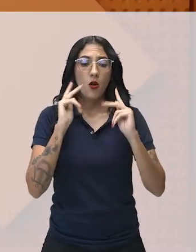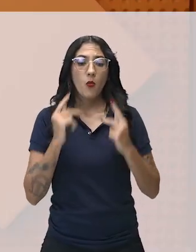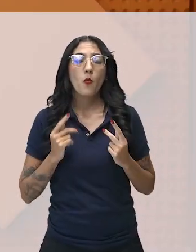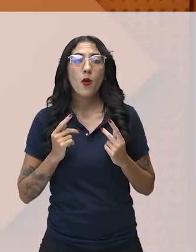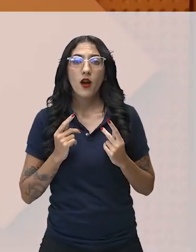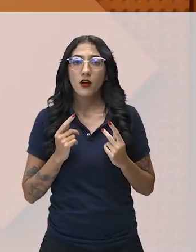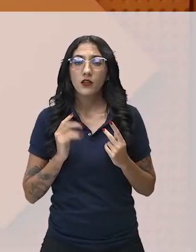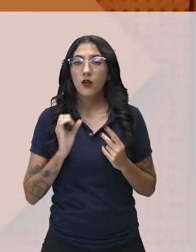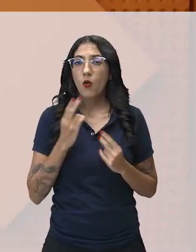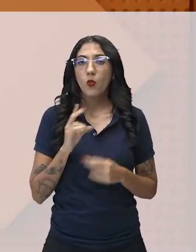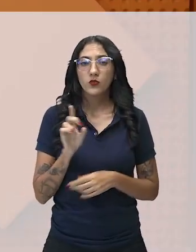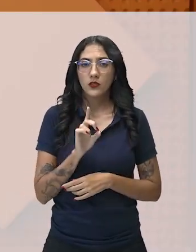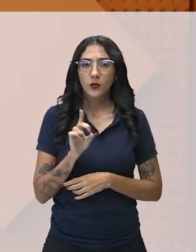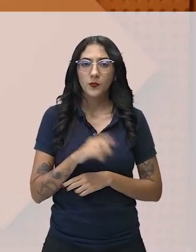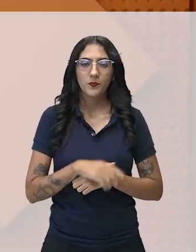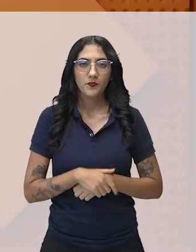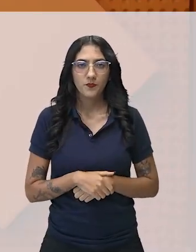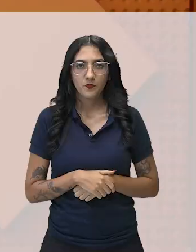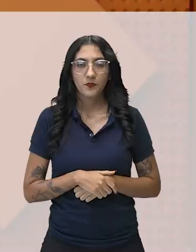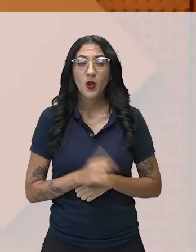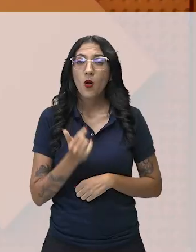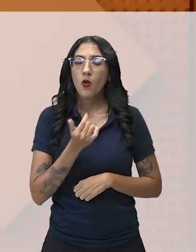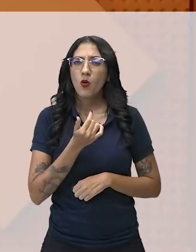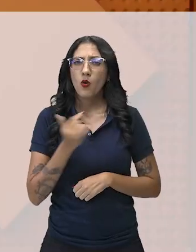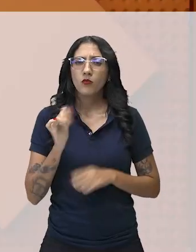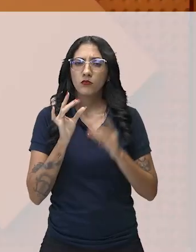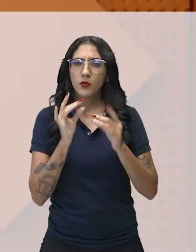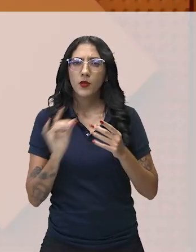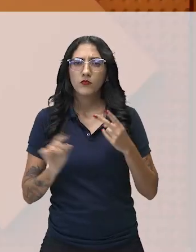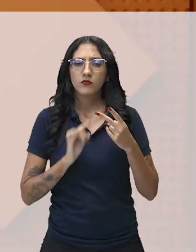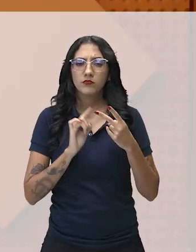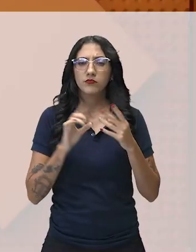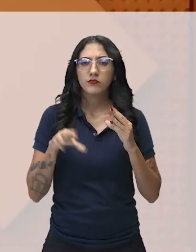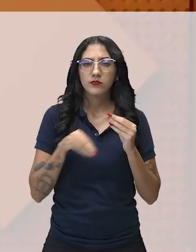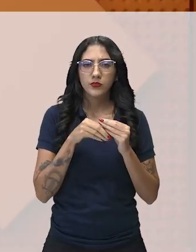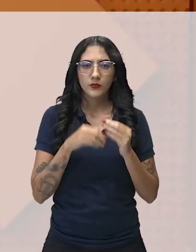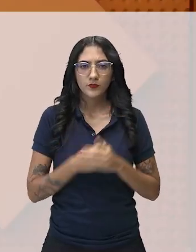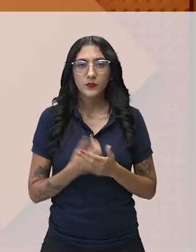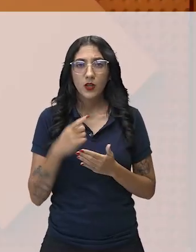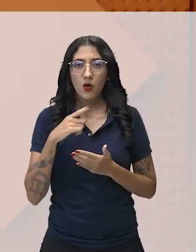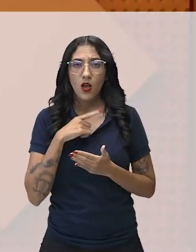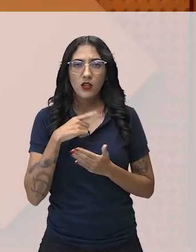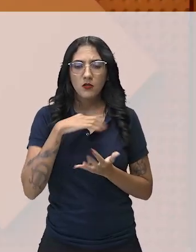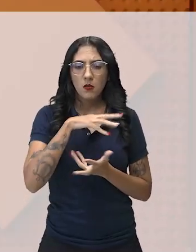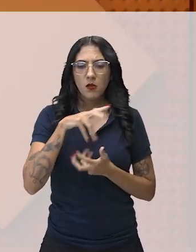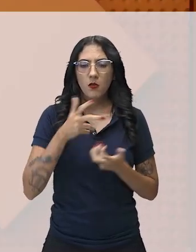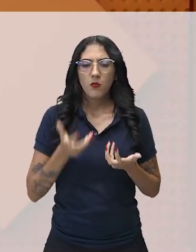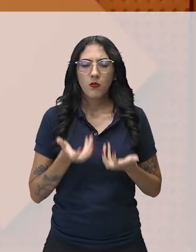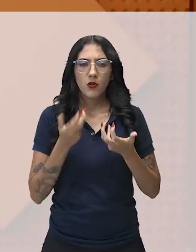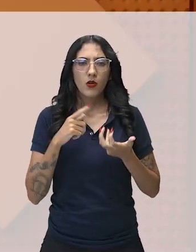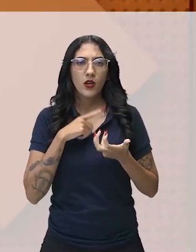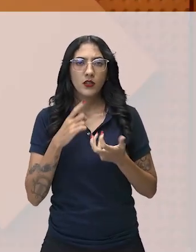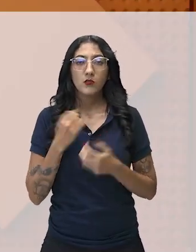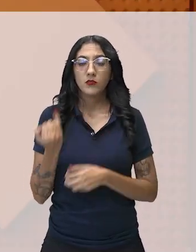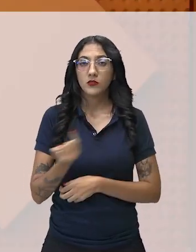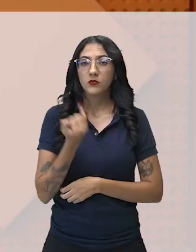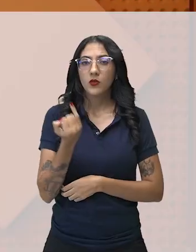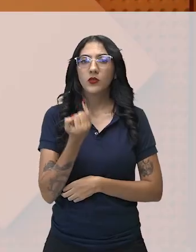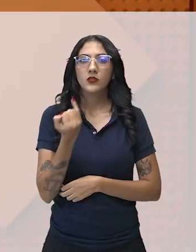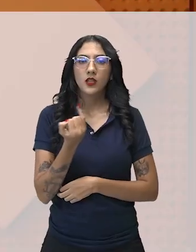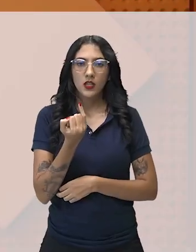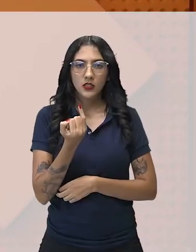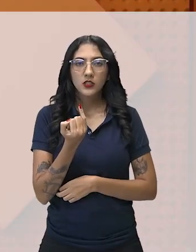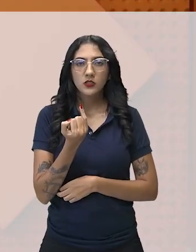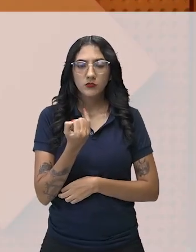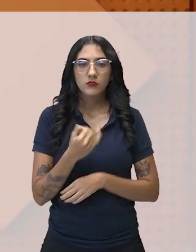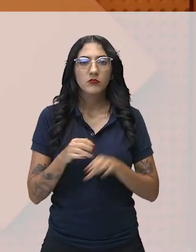um fenômeno natural. Outro ponto que eu gostaria de destacar para vocês, que o efeito estufa ele é de fundamental importância, foi